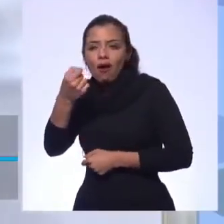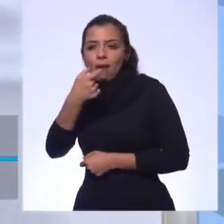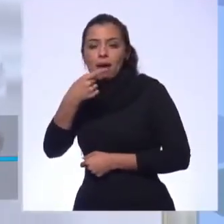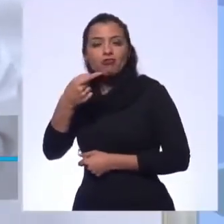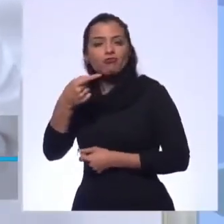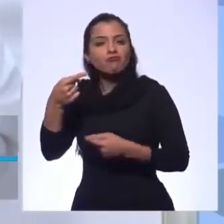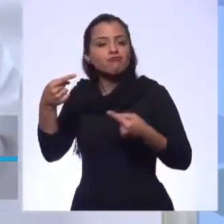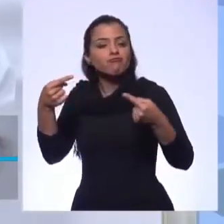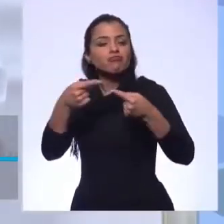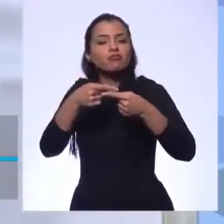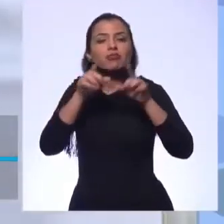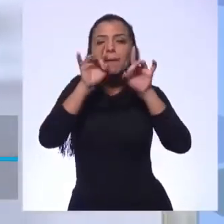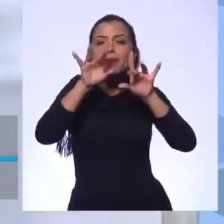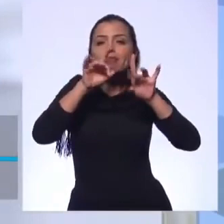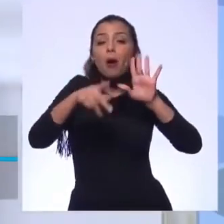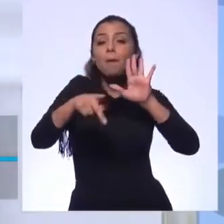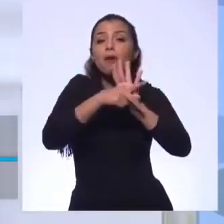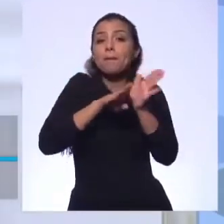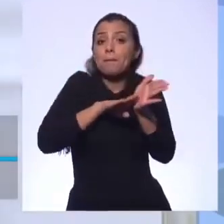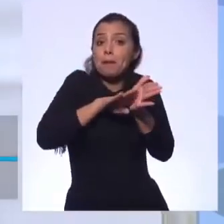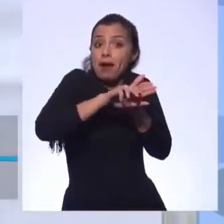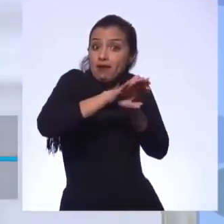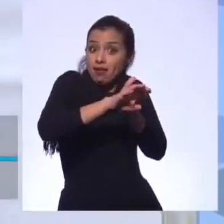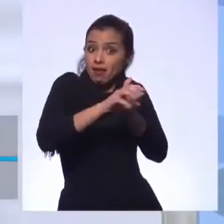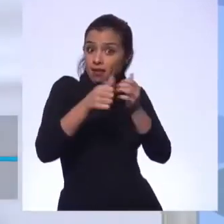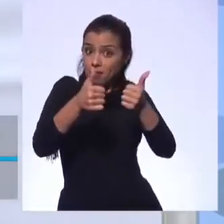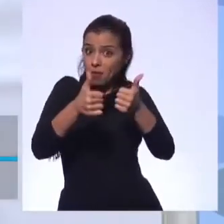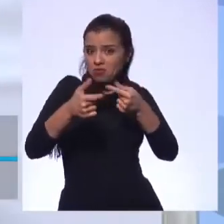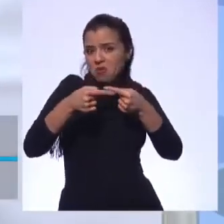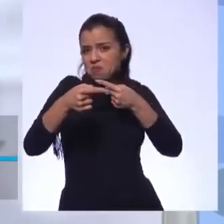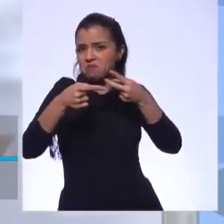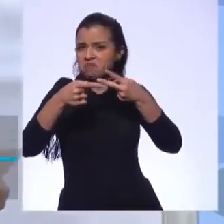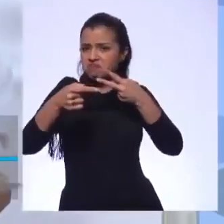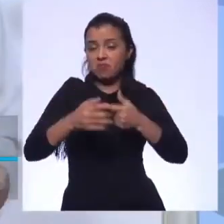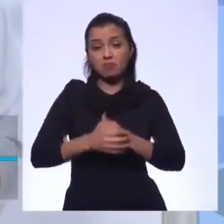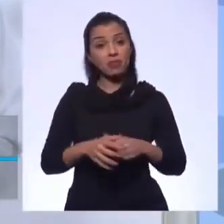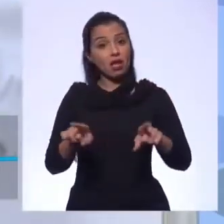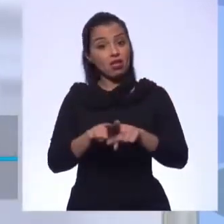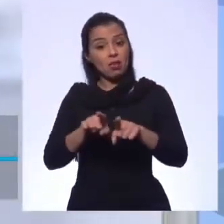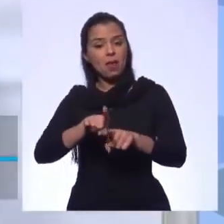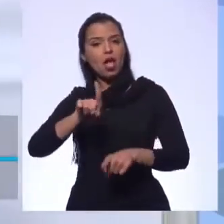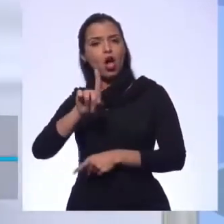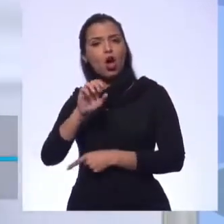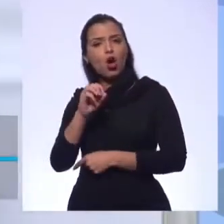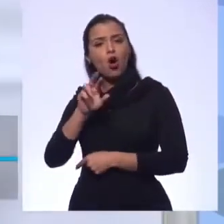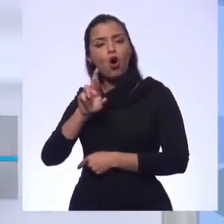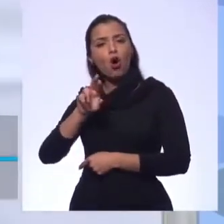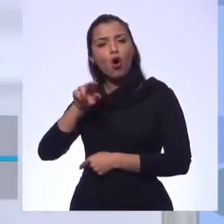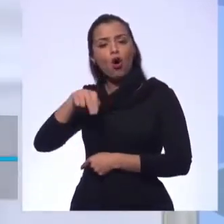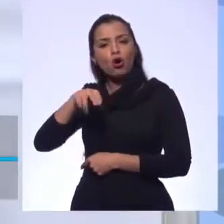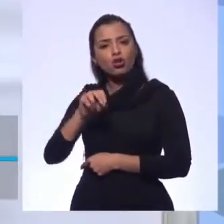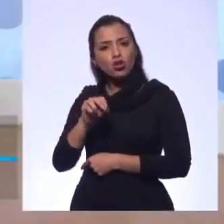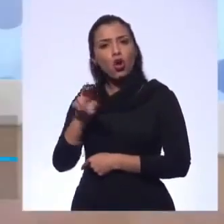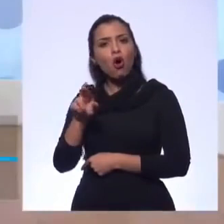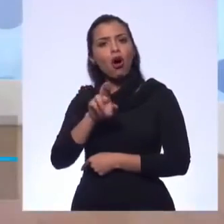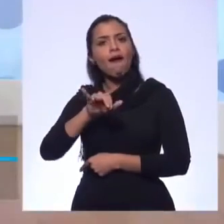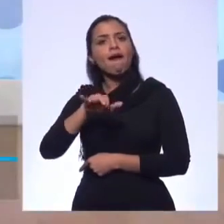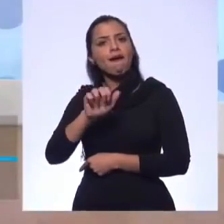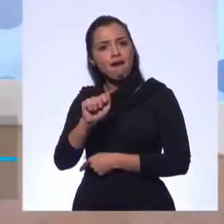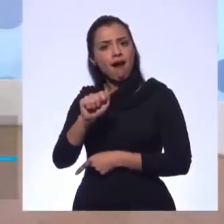2 semanas desaparece, tá bom? Gonorreia, né, que muita gente colocou aí, né, professor? Gonorreia. Colocou,